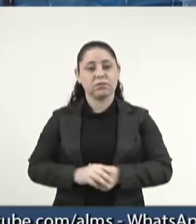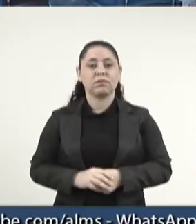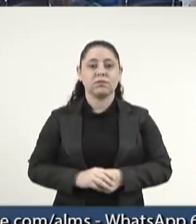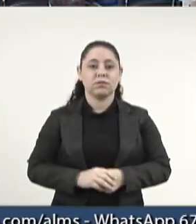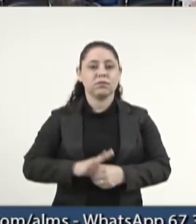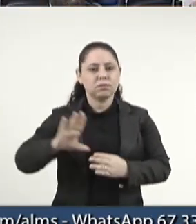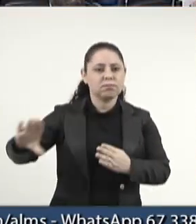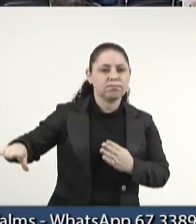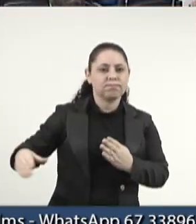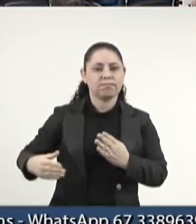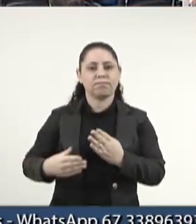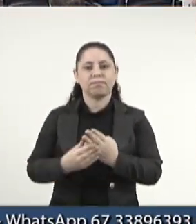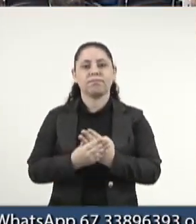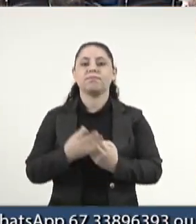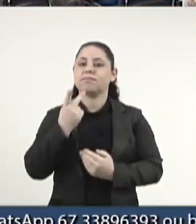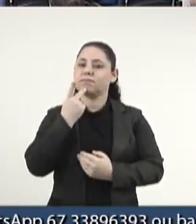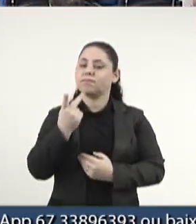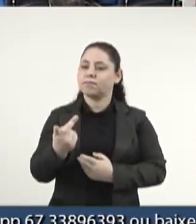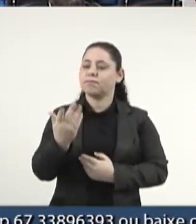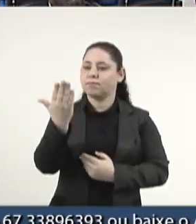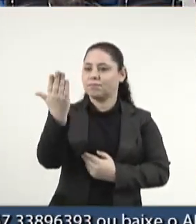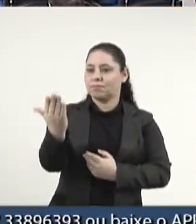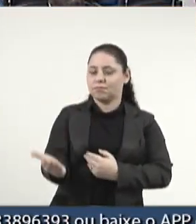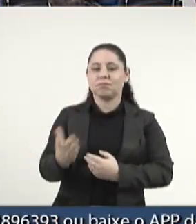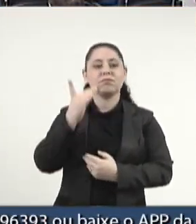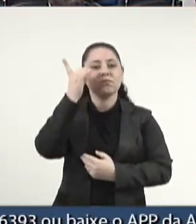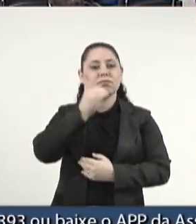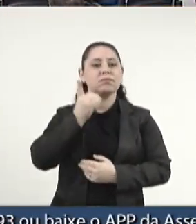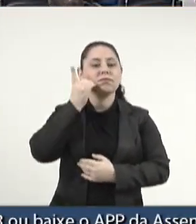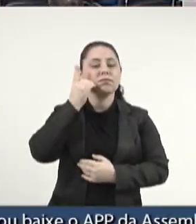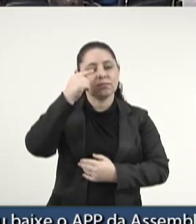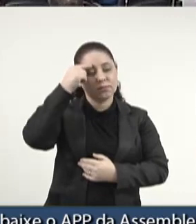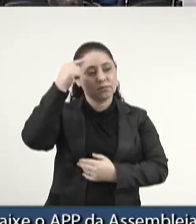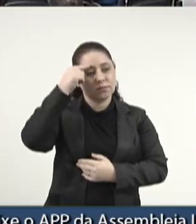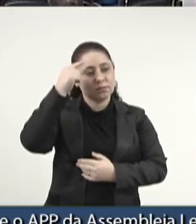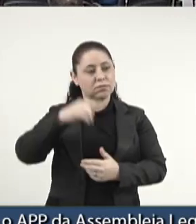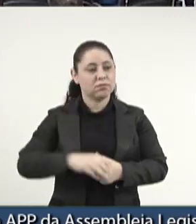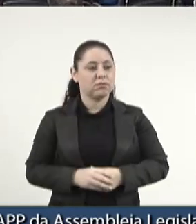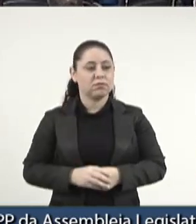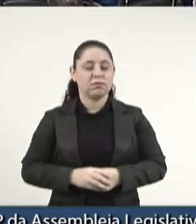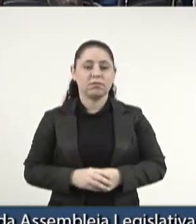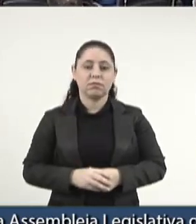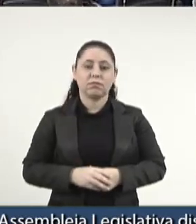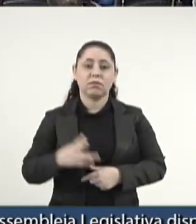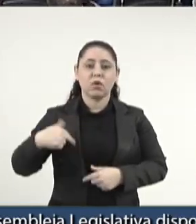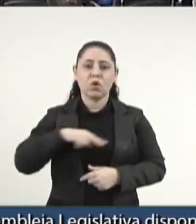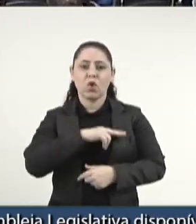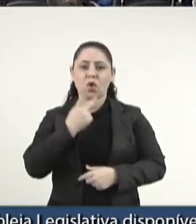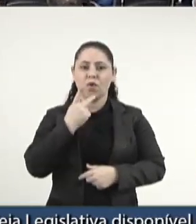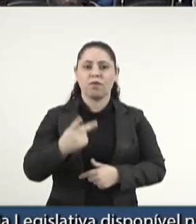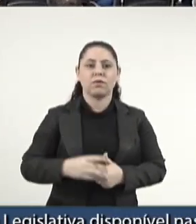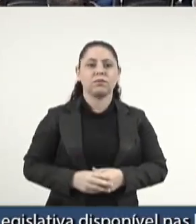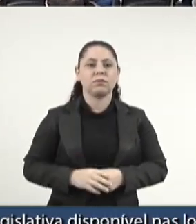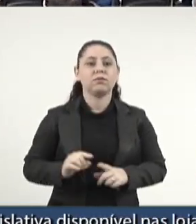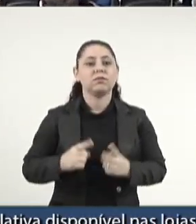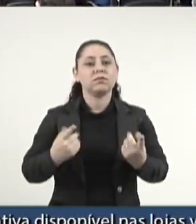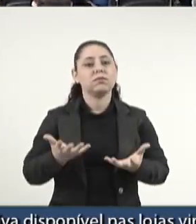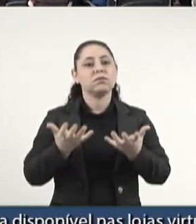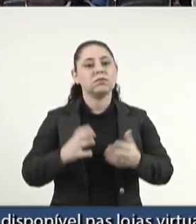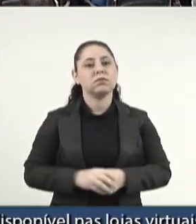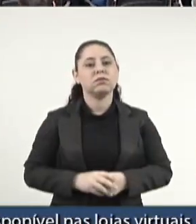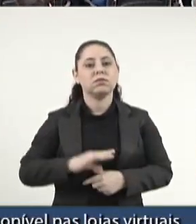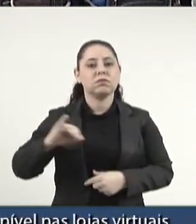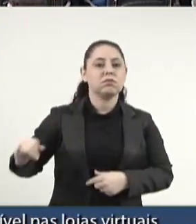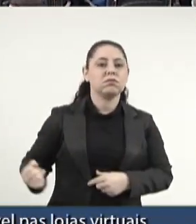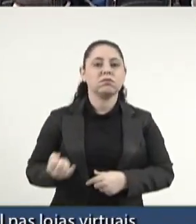Eu incorporo a fala de Vossa Excelência, deputado Zé Teixeira, a nossa fala. Mas eu gostaria de